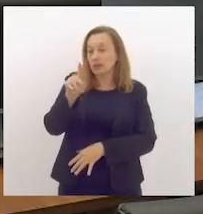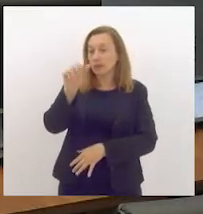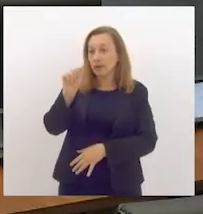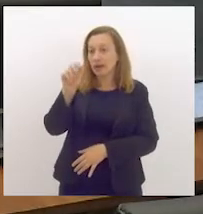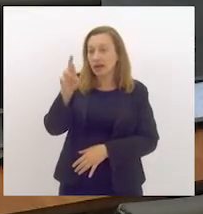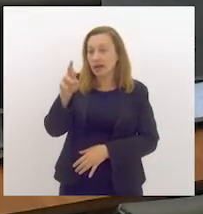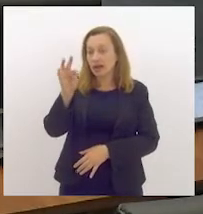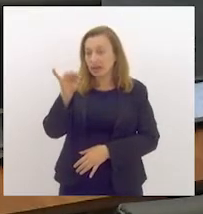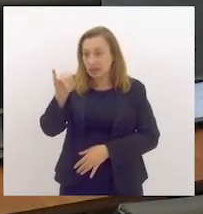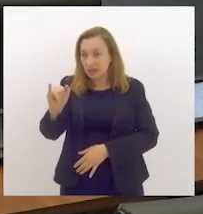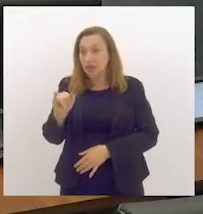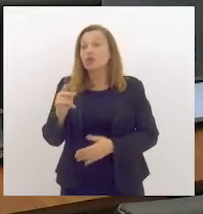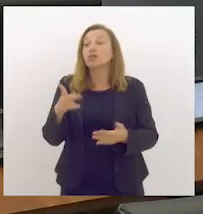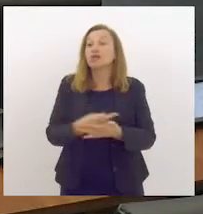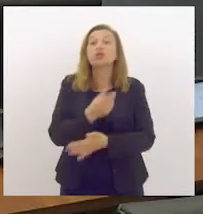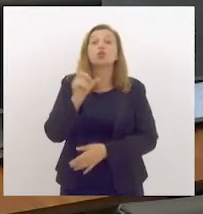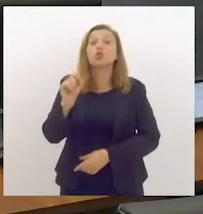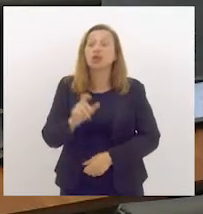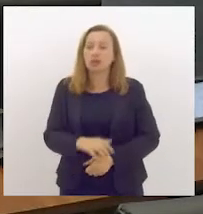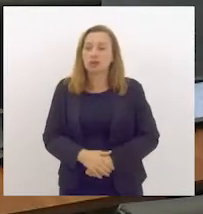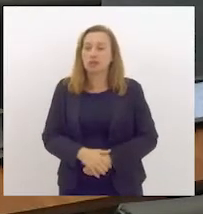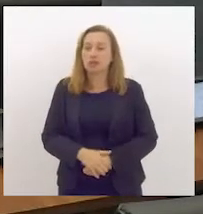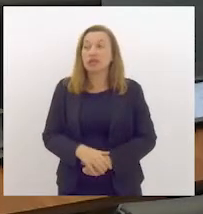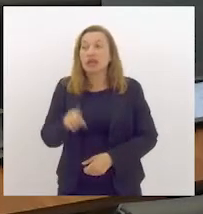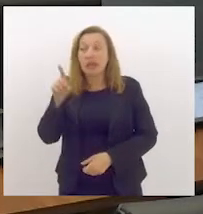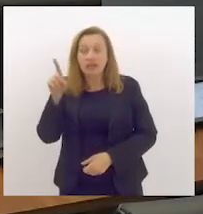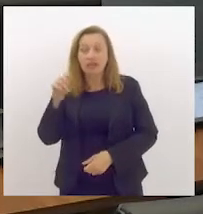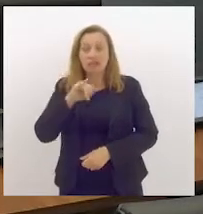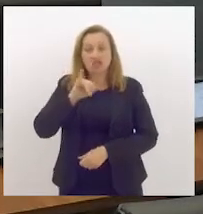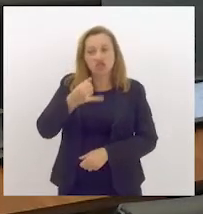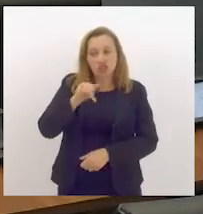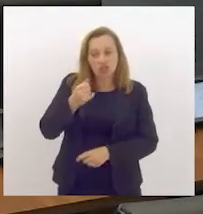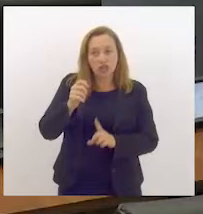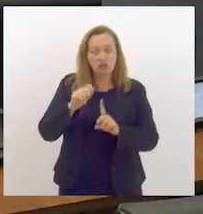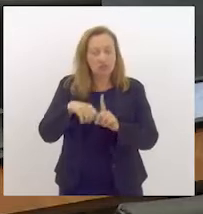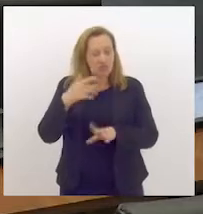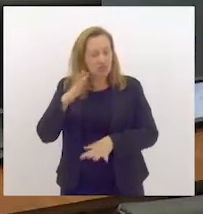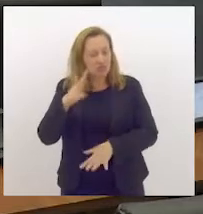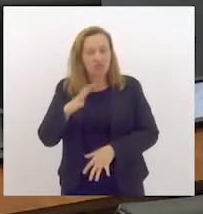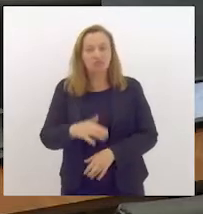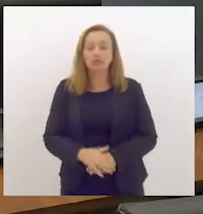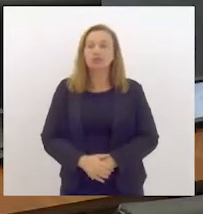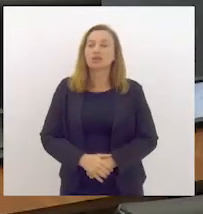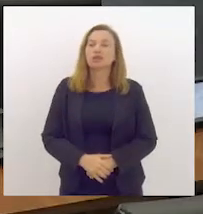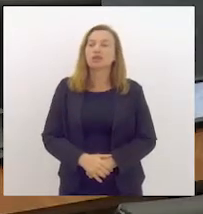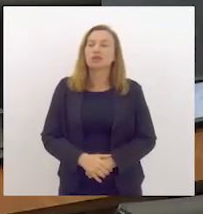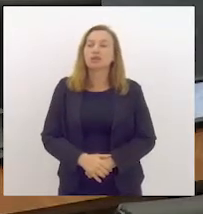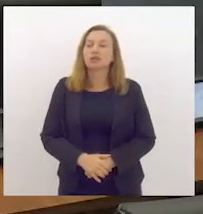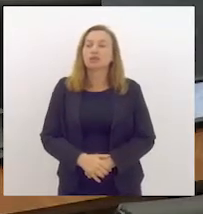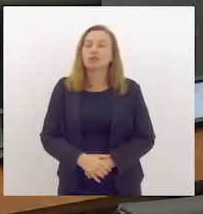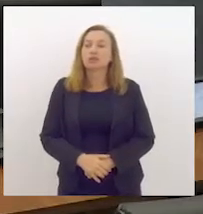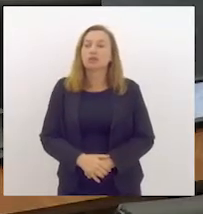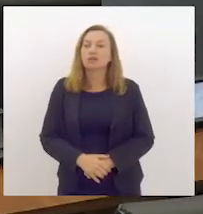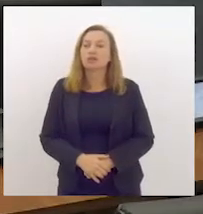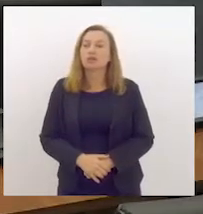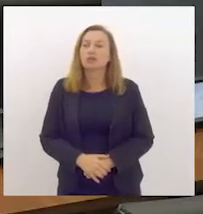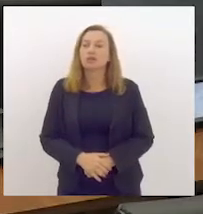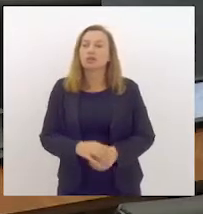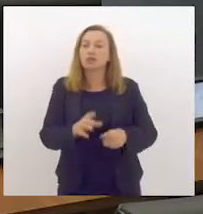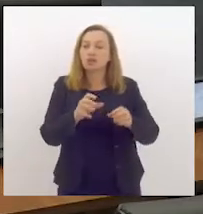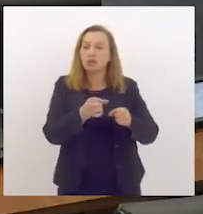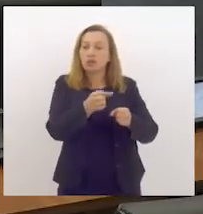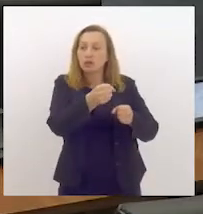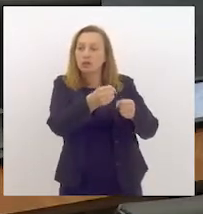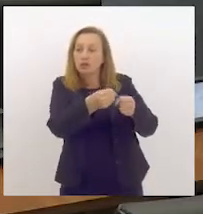acontecendo e lá em janeiro mais ou menos ele teve o seu ar balho